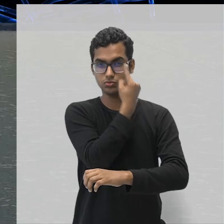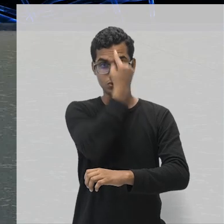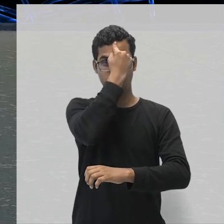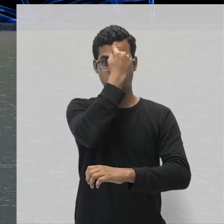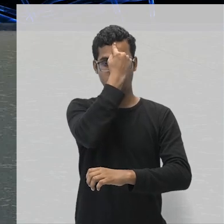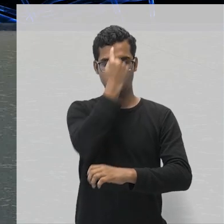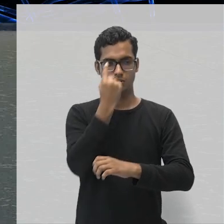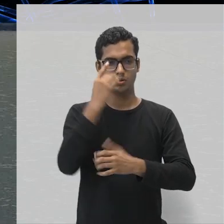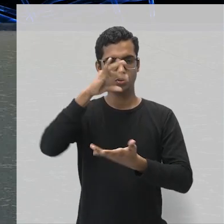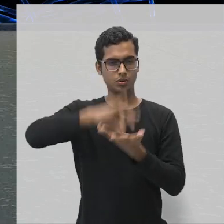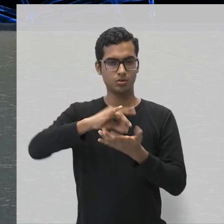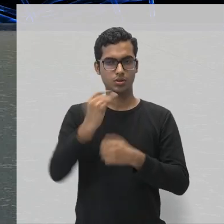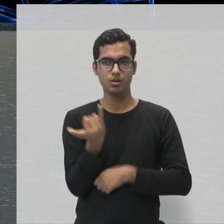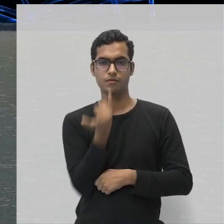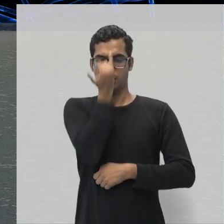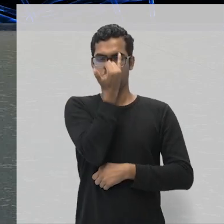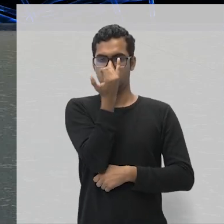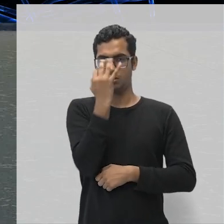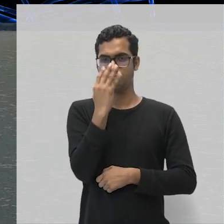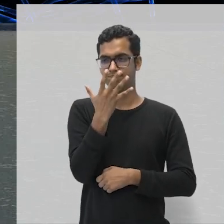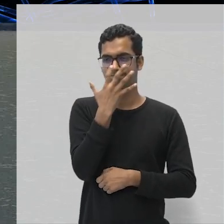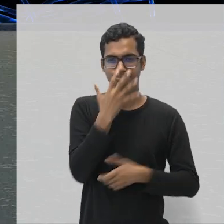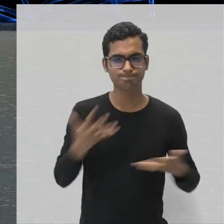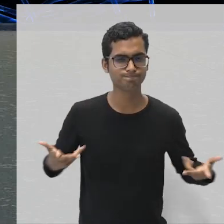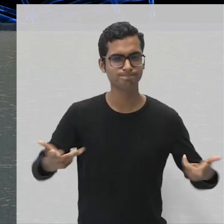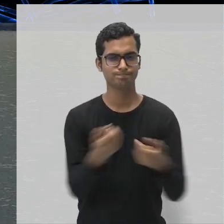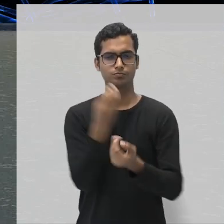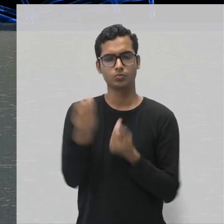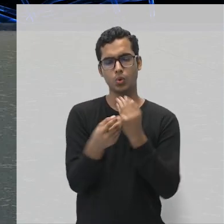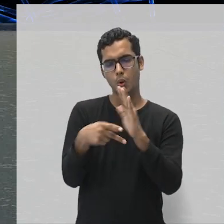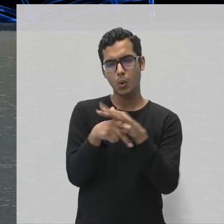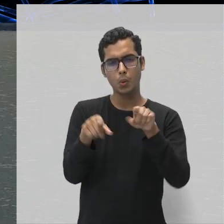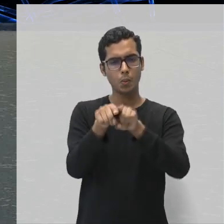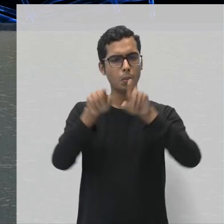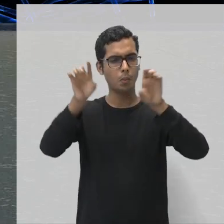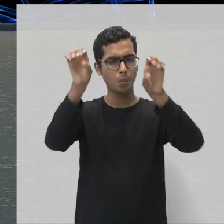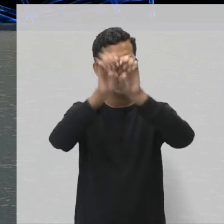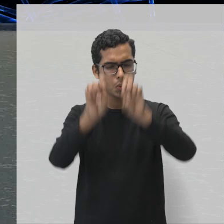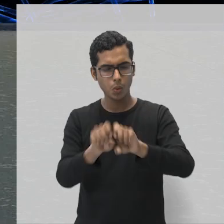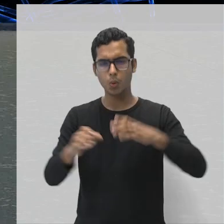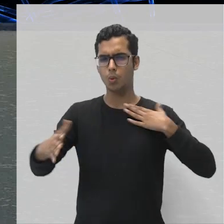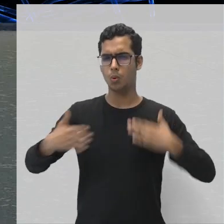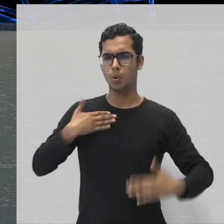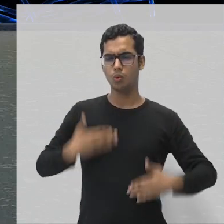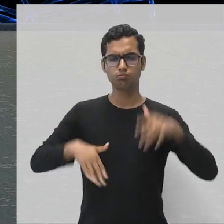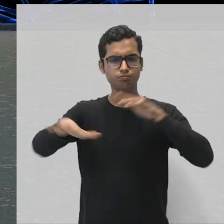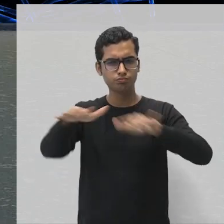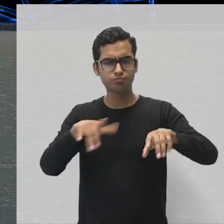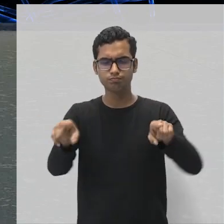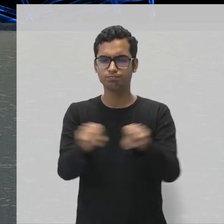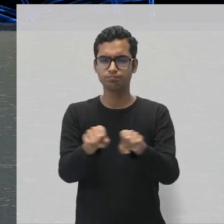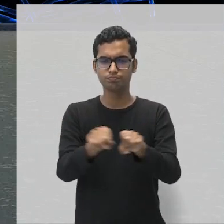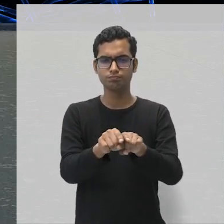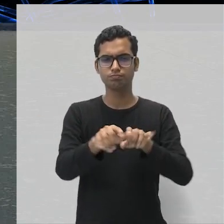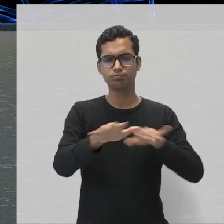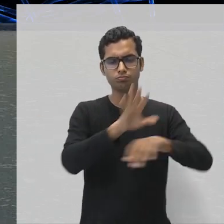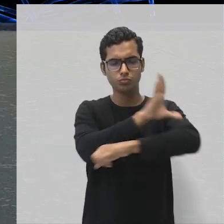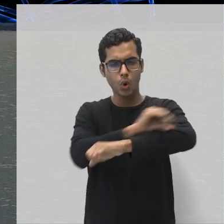tirar. É incrível isso, né? A coordenação dos movimentos entre o sistema nervoso e o sistema